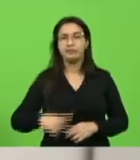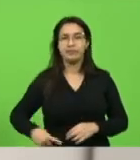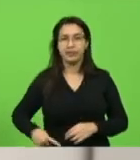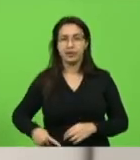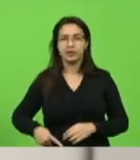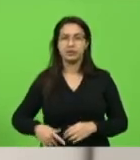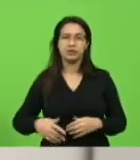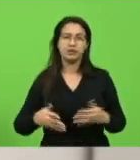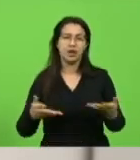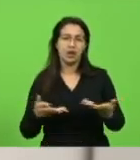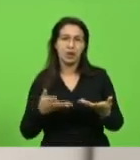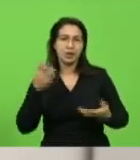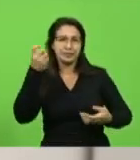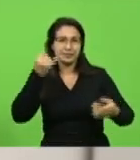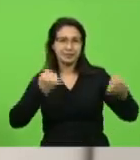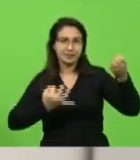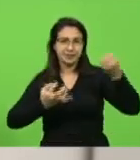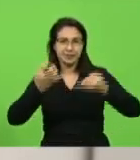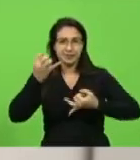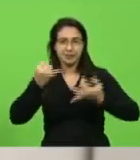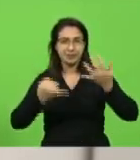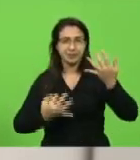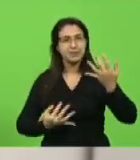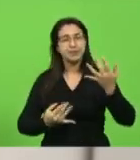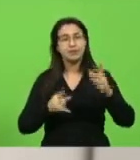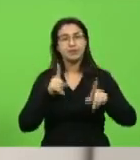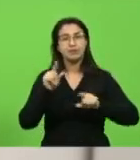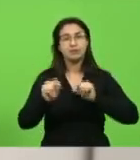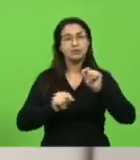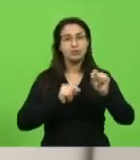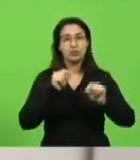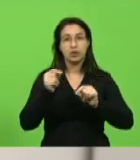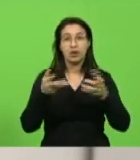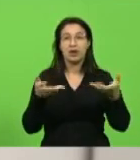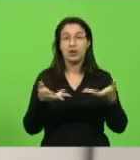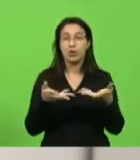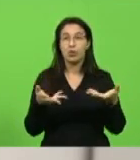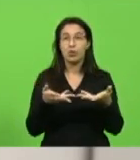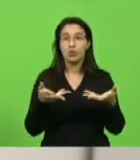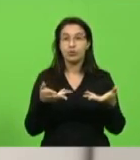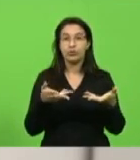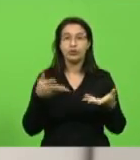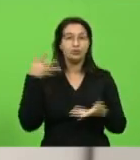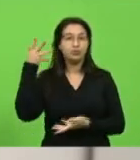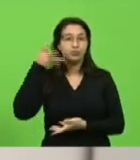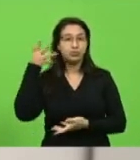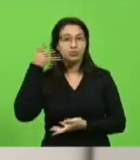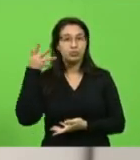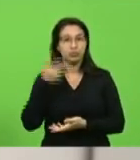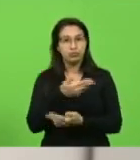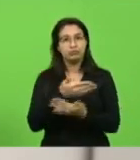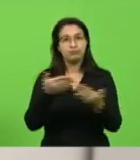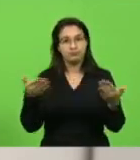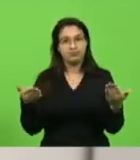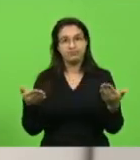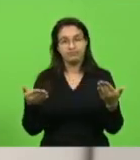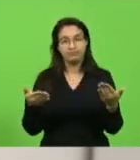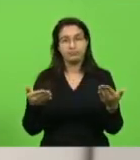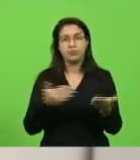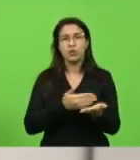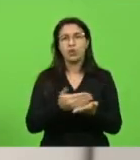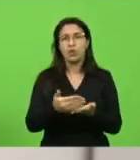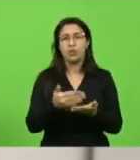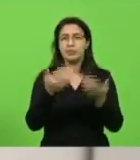algumas considerações acerca do que foi hoje falado, e eu inicio dizendo